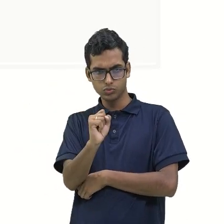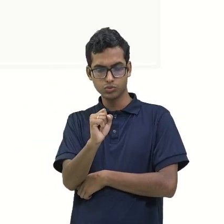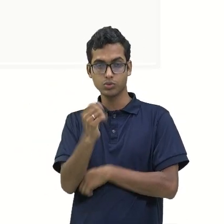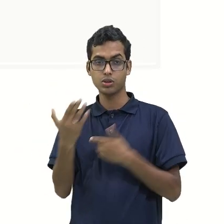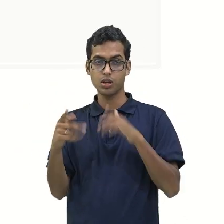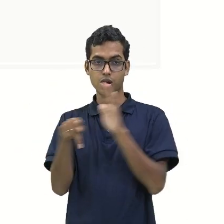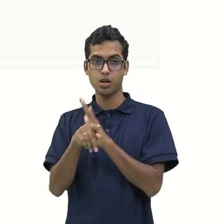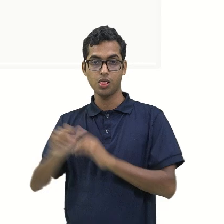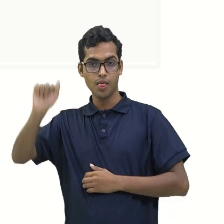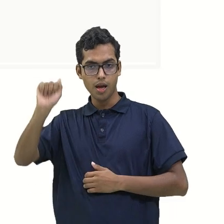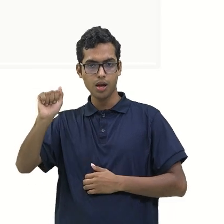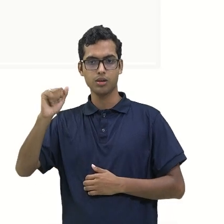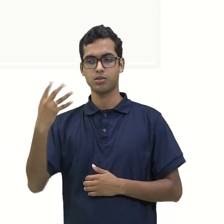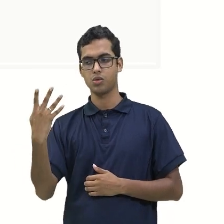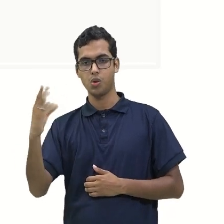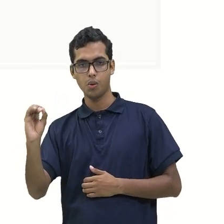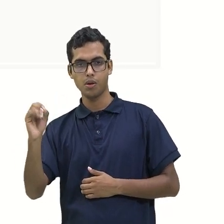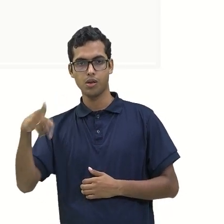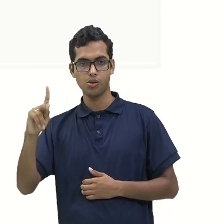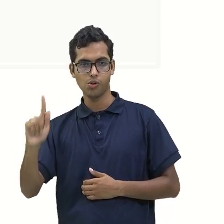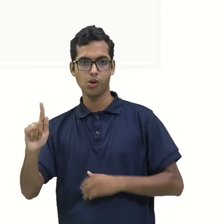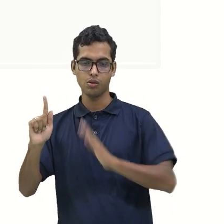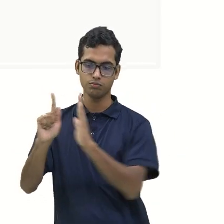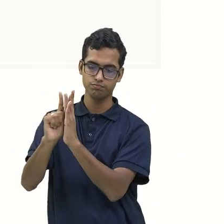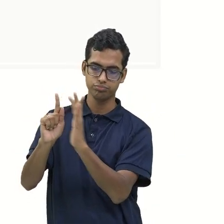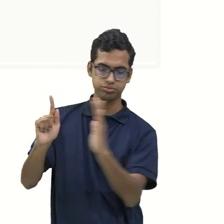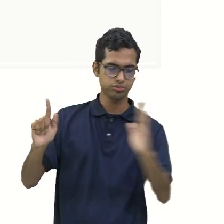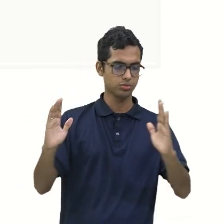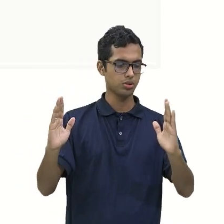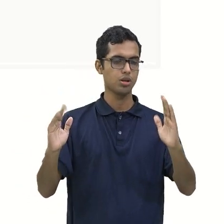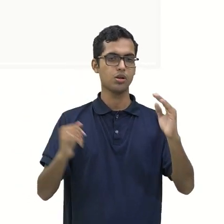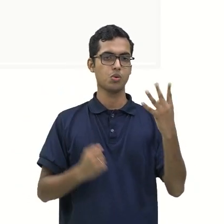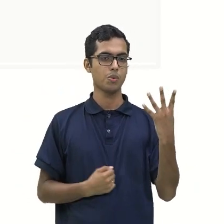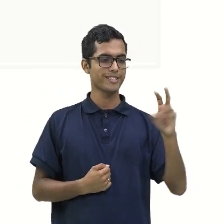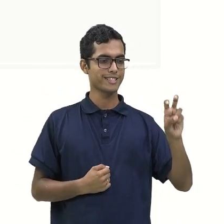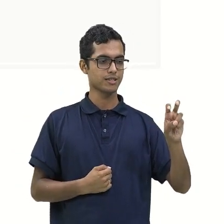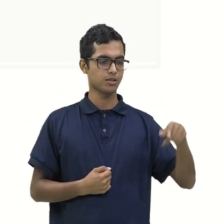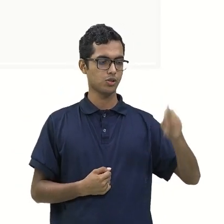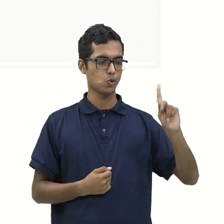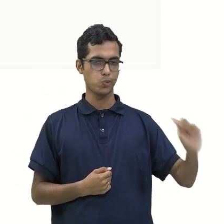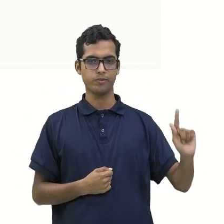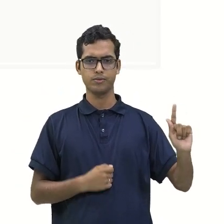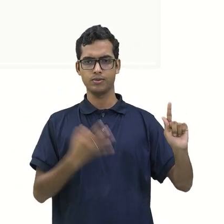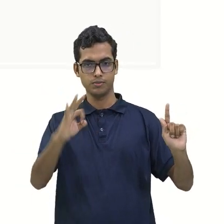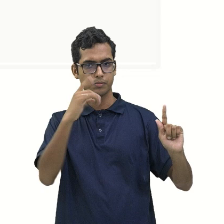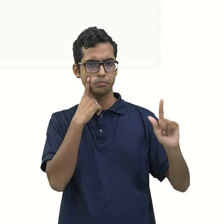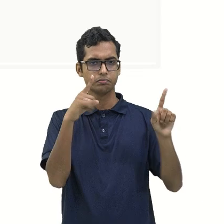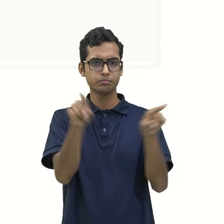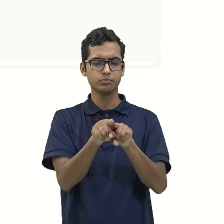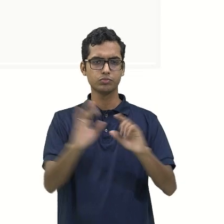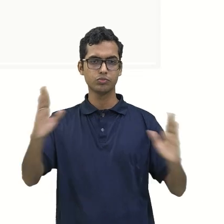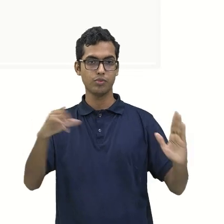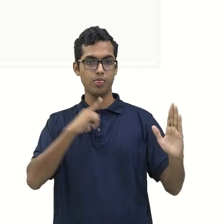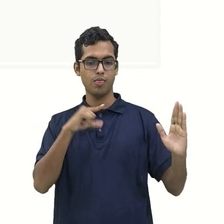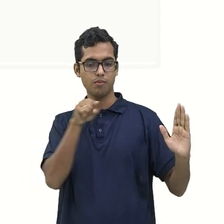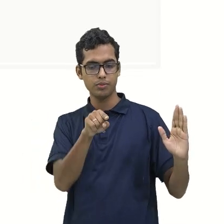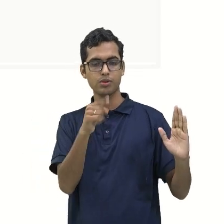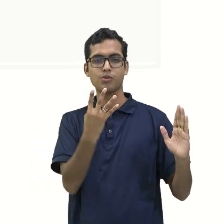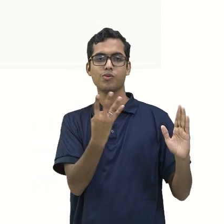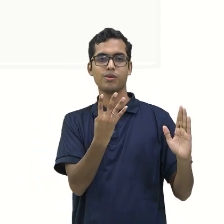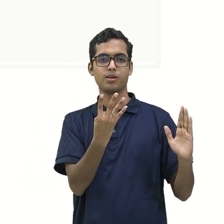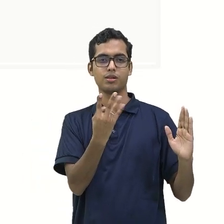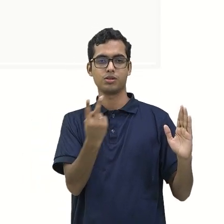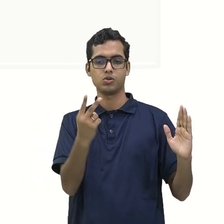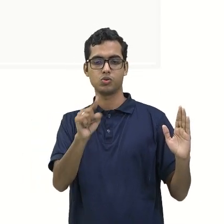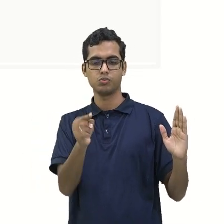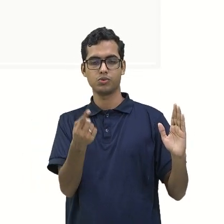45. Entre 40 e 45. Entre esses dois números, nesse intervalo, eu tenho